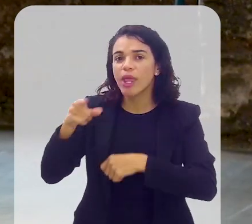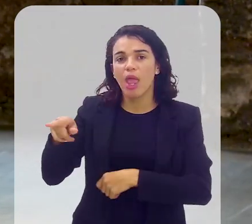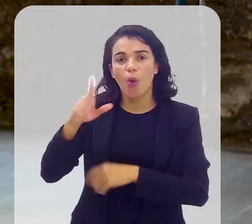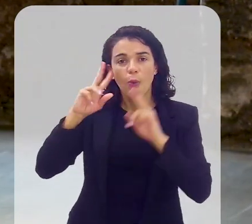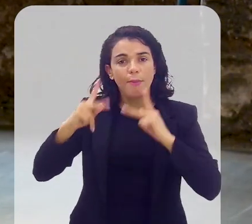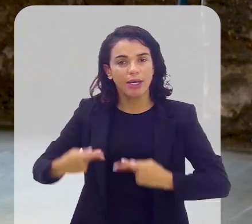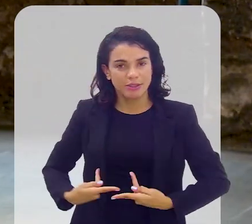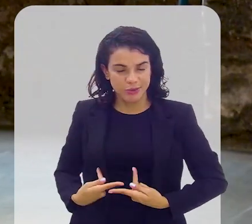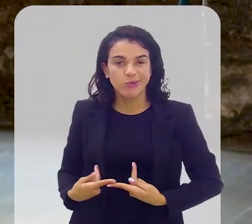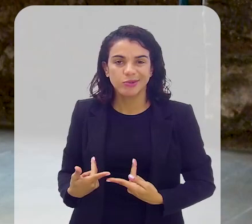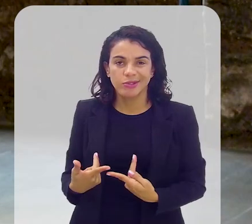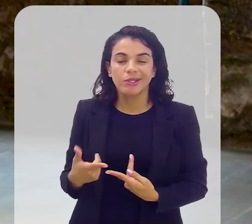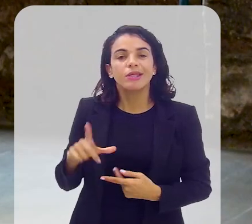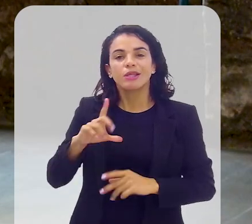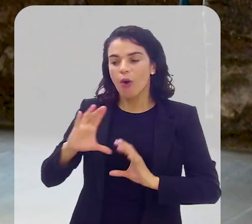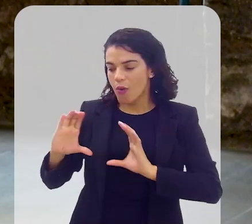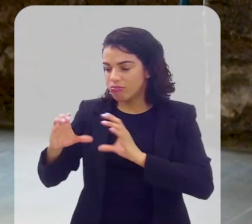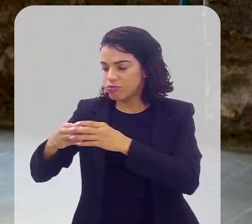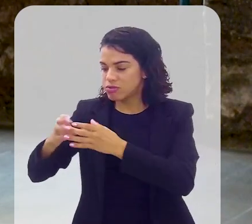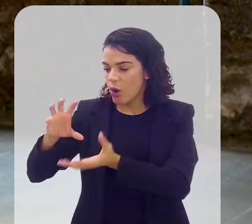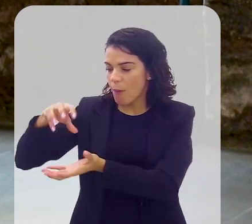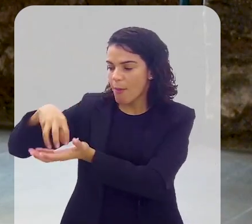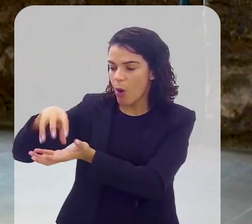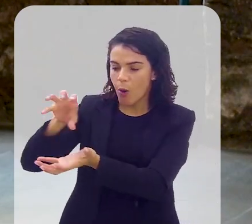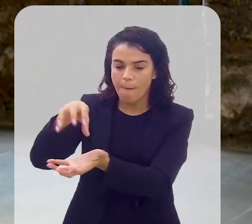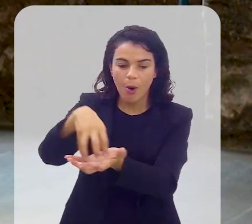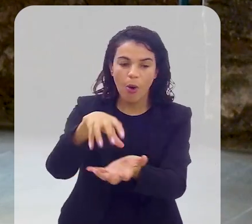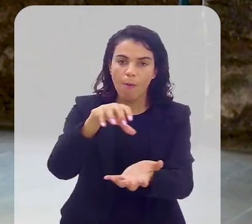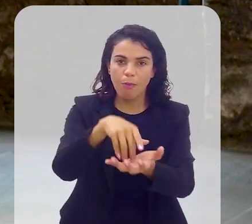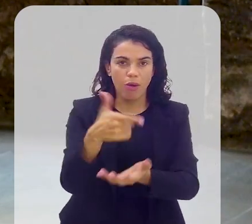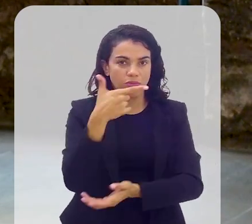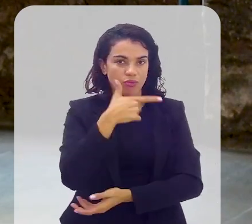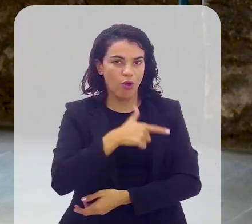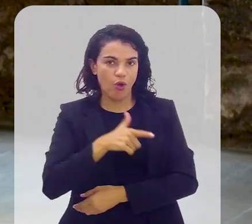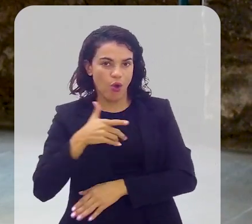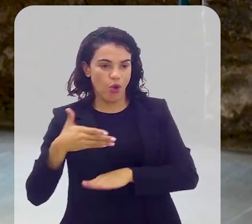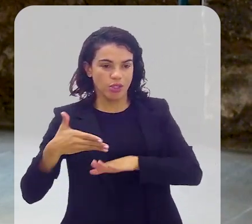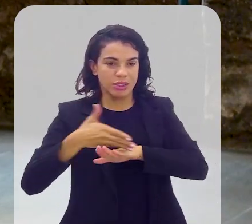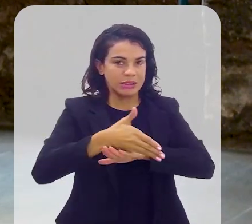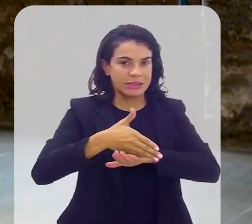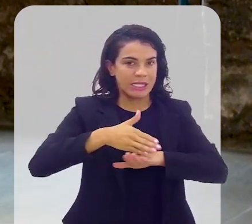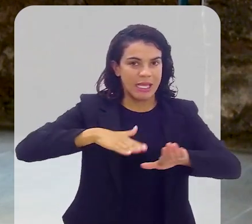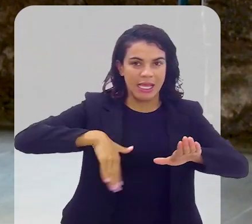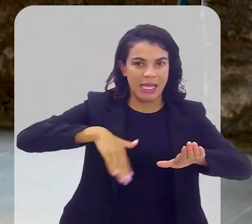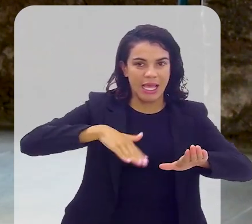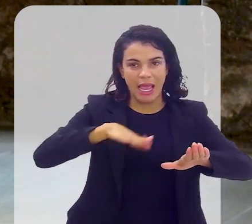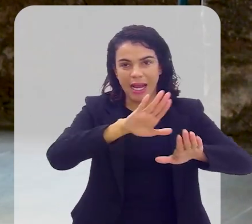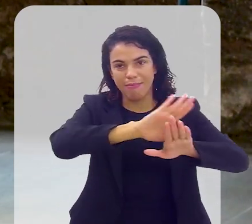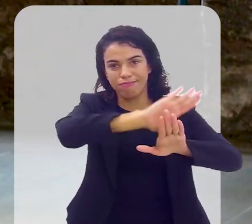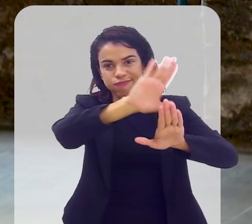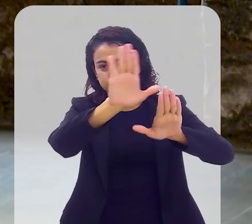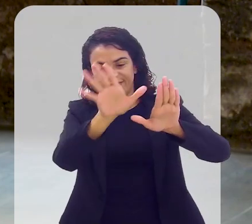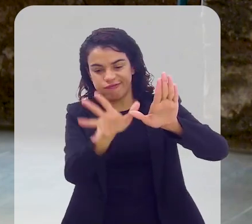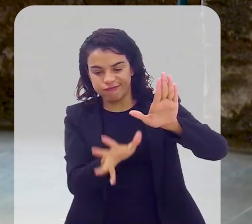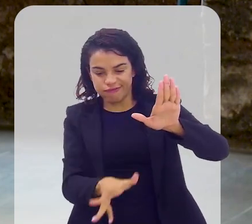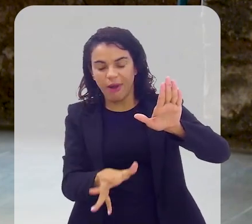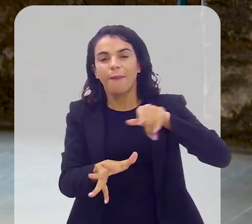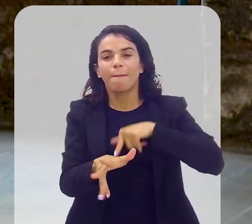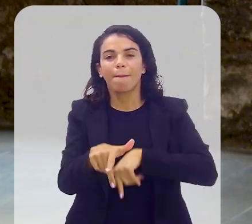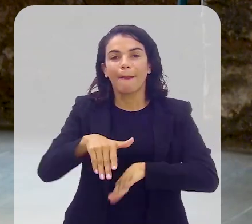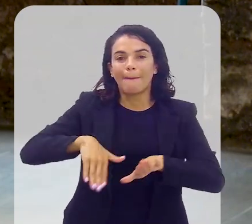E é interessante essa colocação, porque as outras tribos circunvizinhas, elas não tinham acesso ao litoral, justamente por